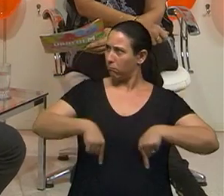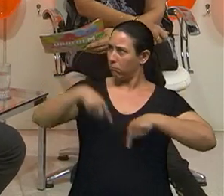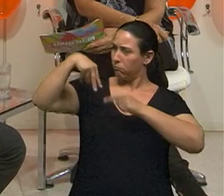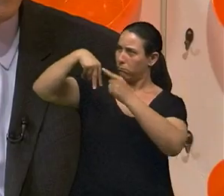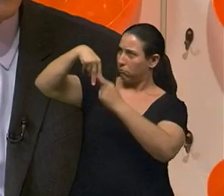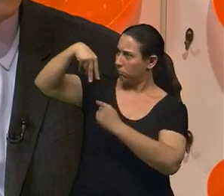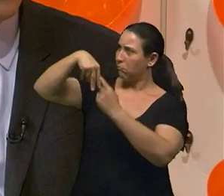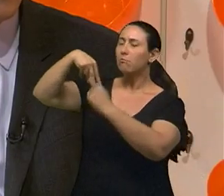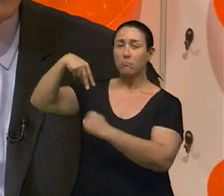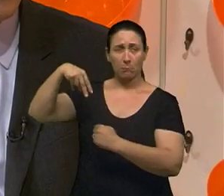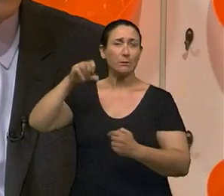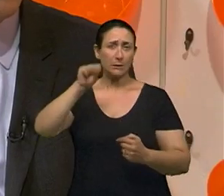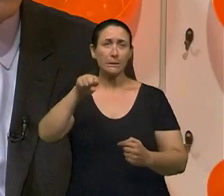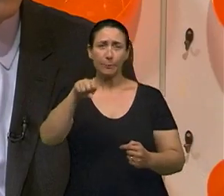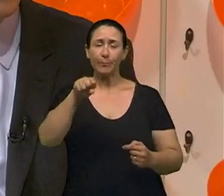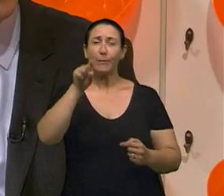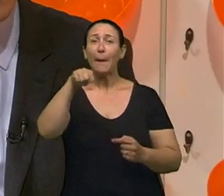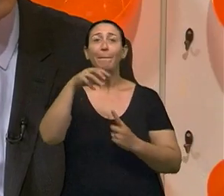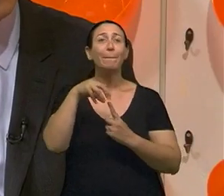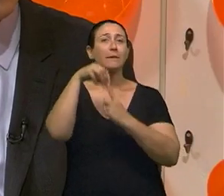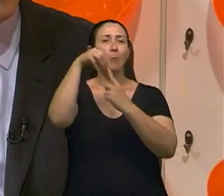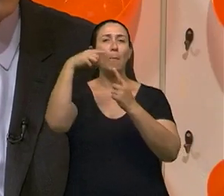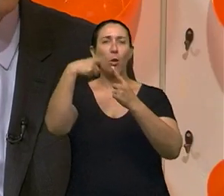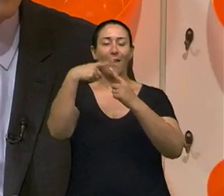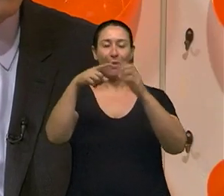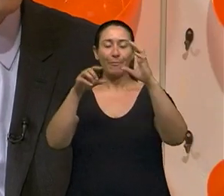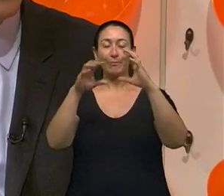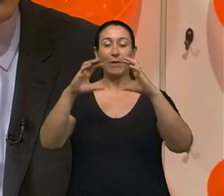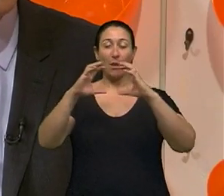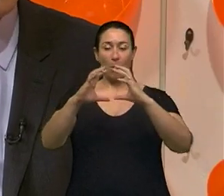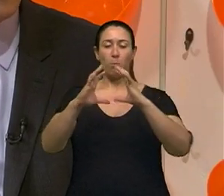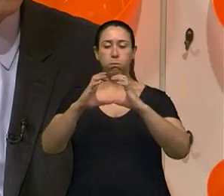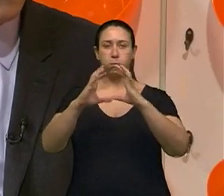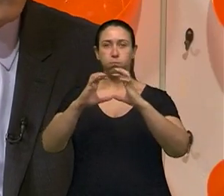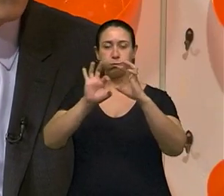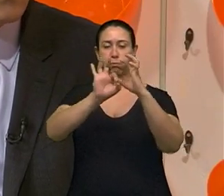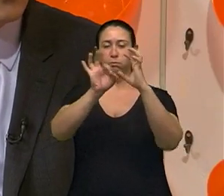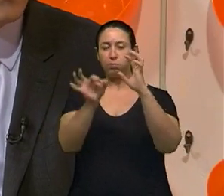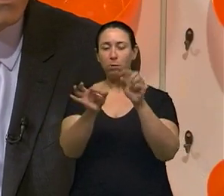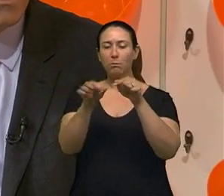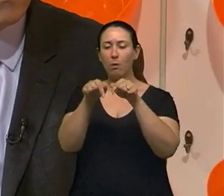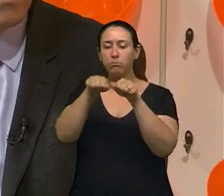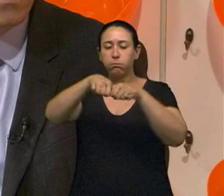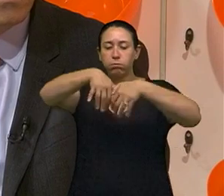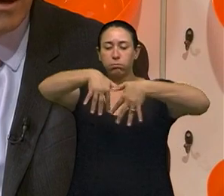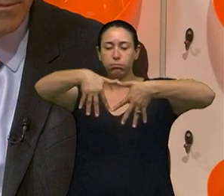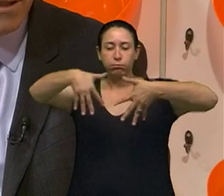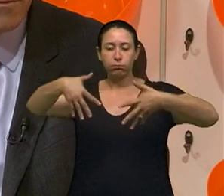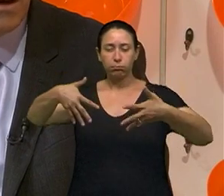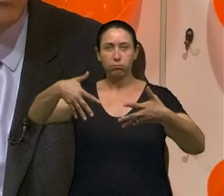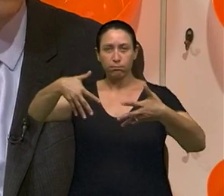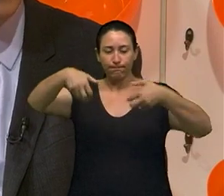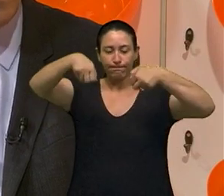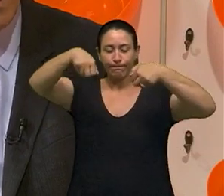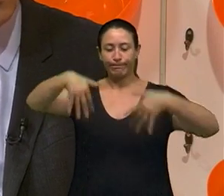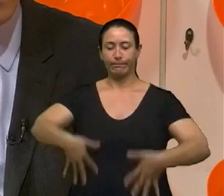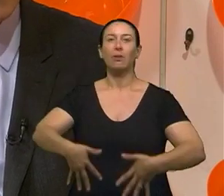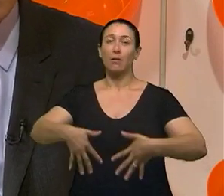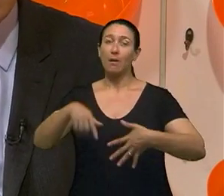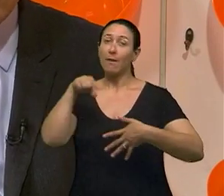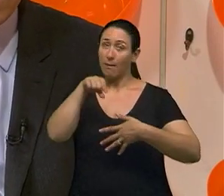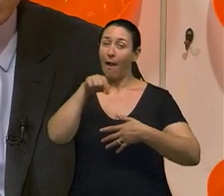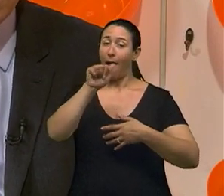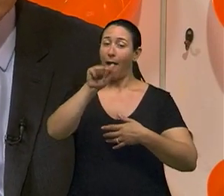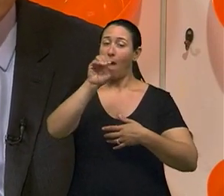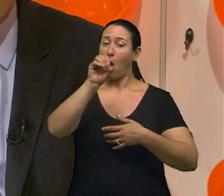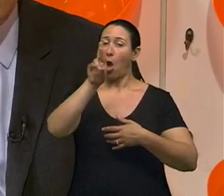saem os principais ramos que vão irrigar os principais membros órgãos e sistemas do organismo então é a principal e a maior